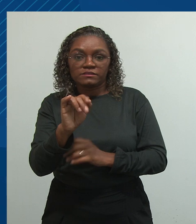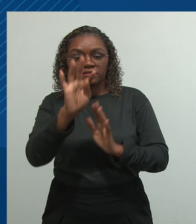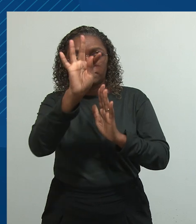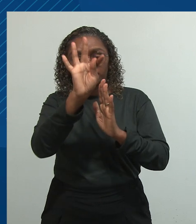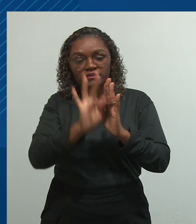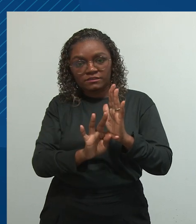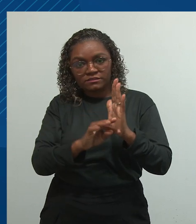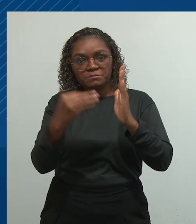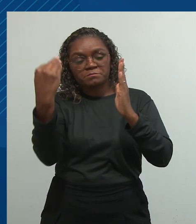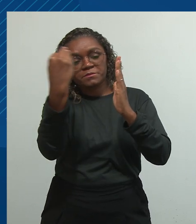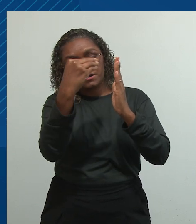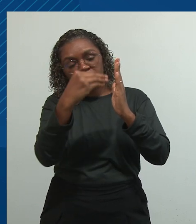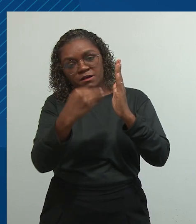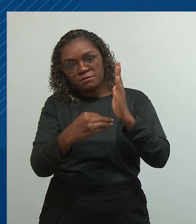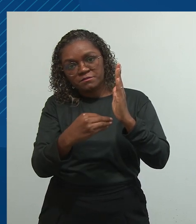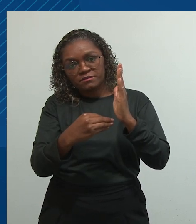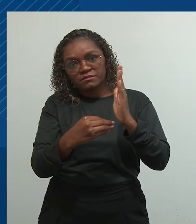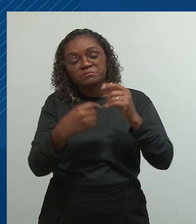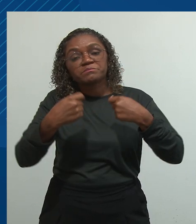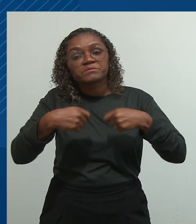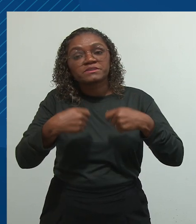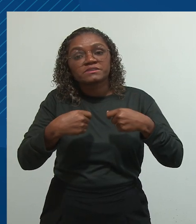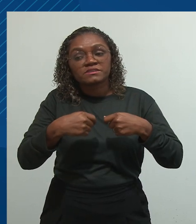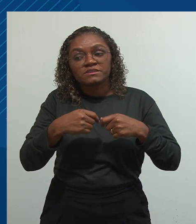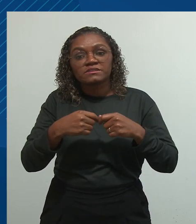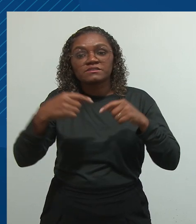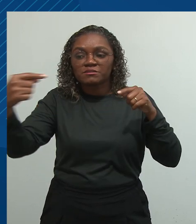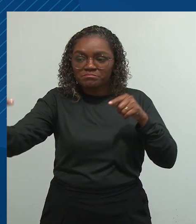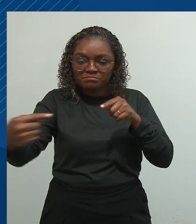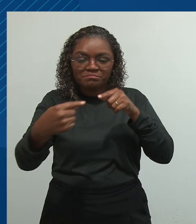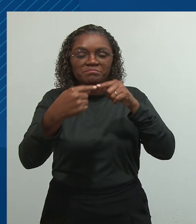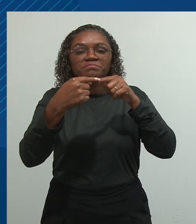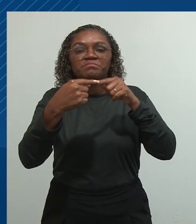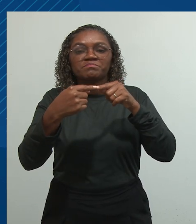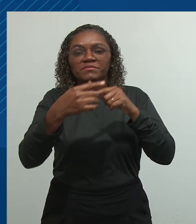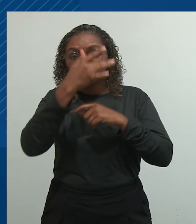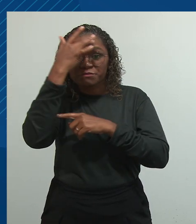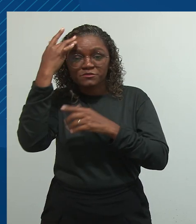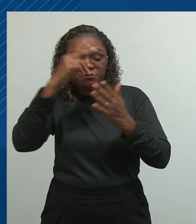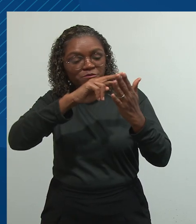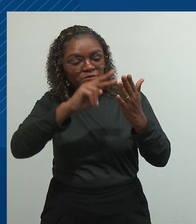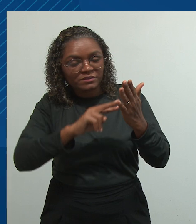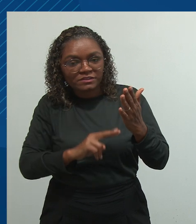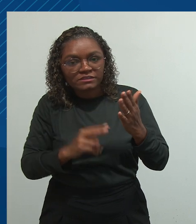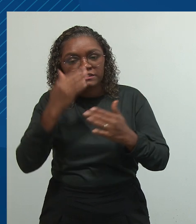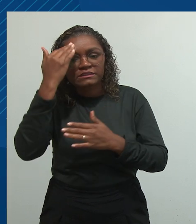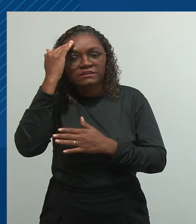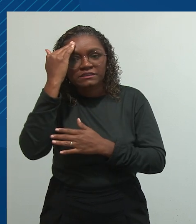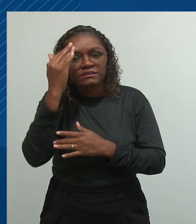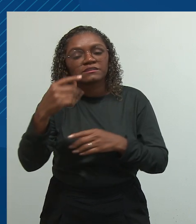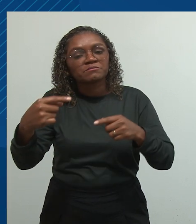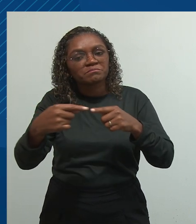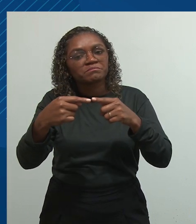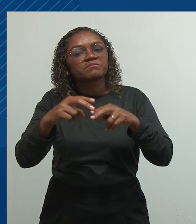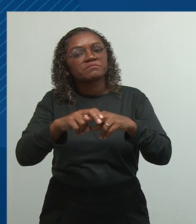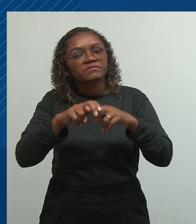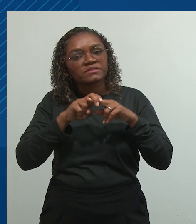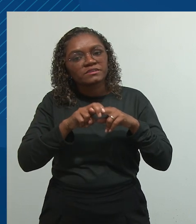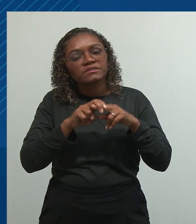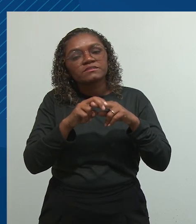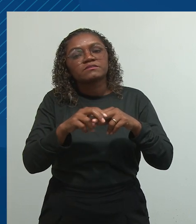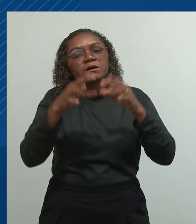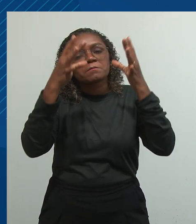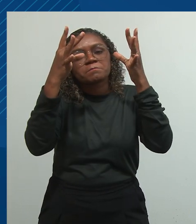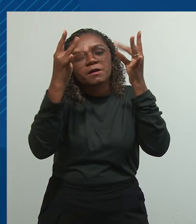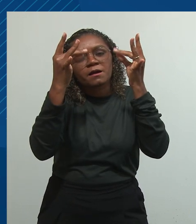texto descritivo. Você precisa trazer o leitor para esse ambiente, né? Então, ser o mais fiel possível também, com mais riqueza de